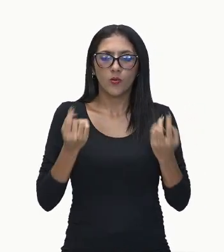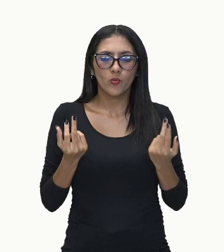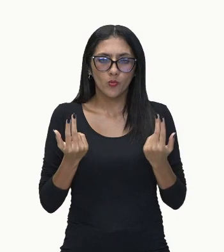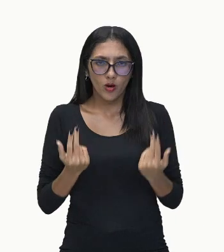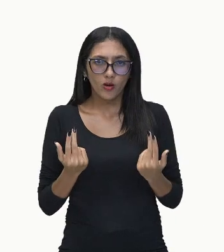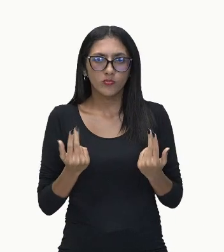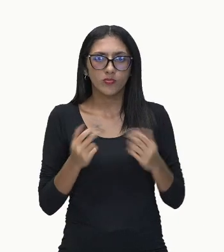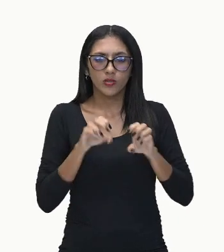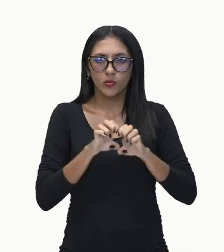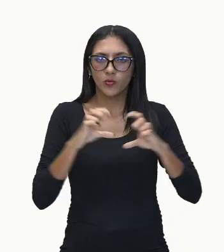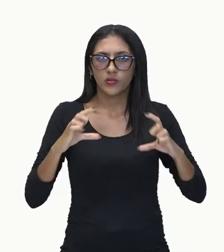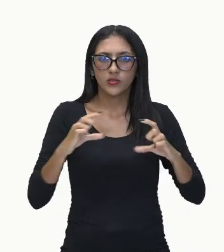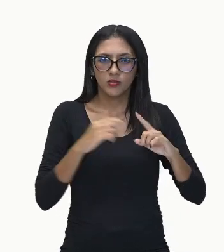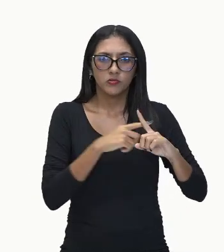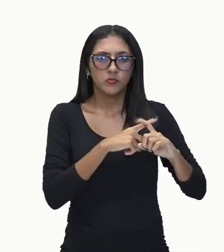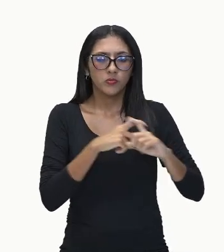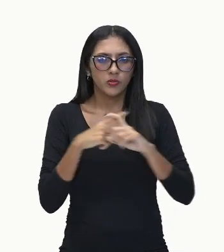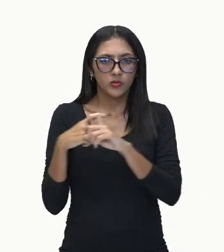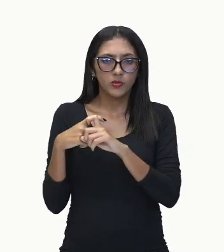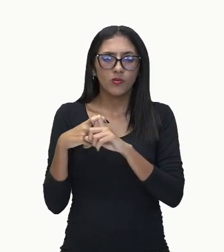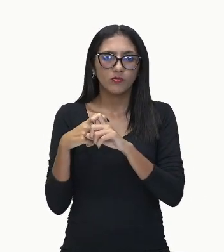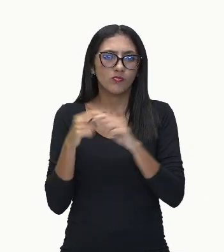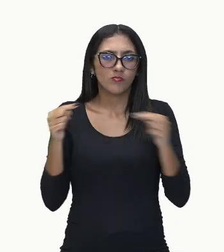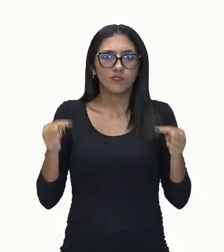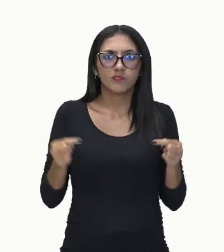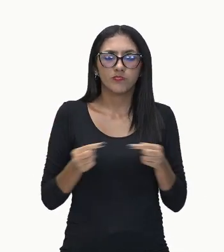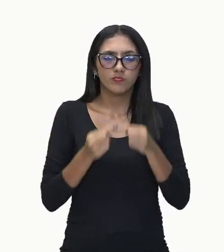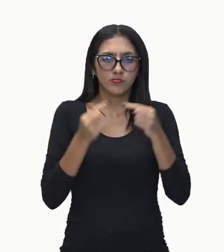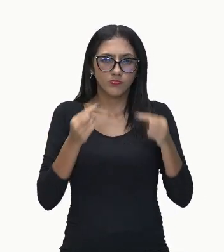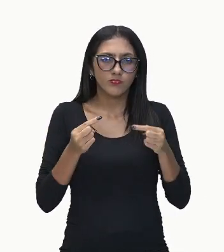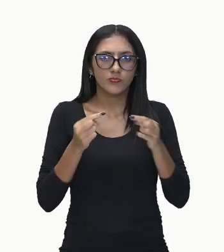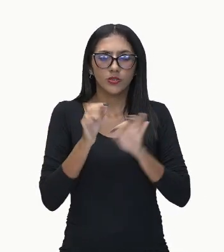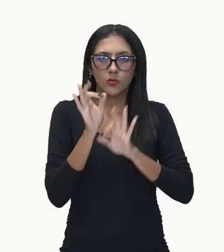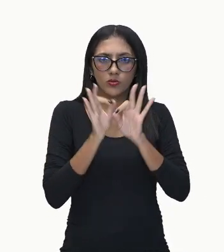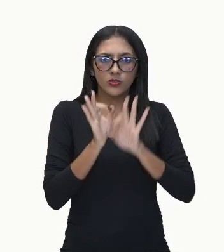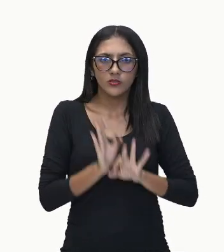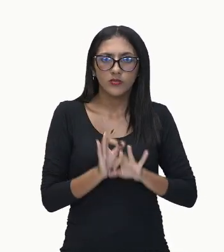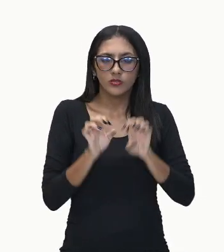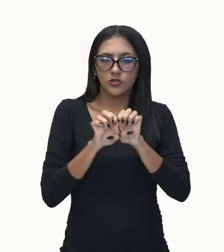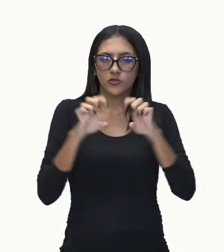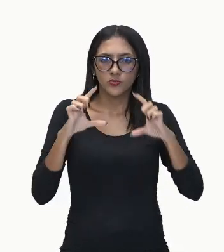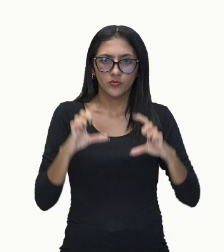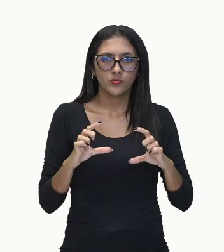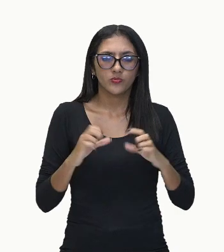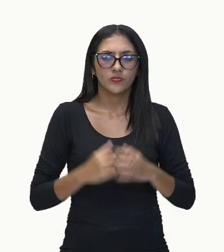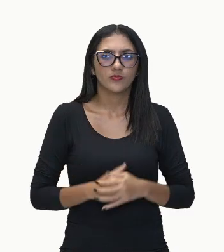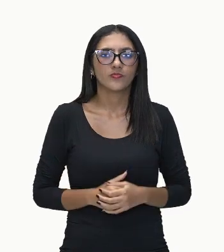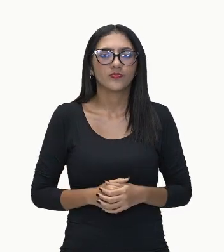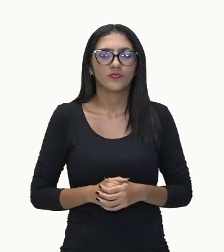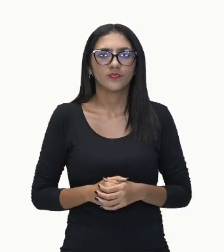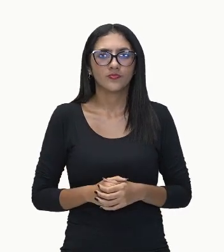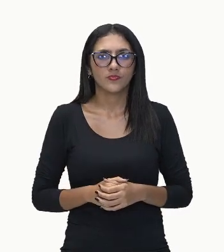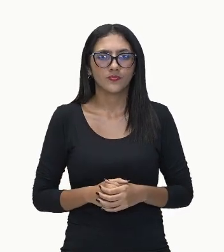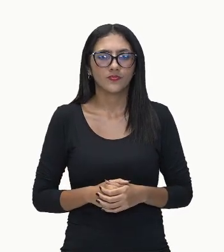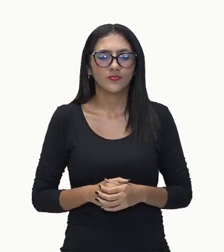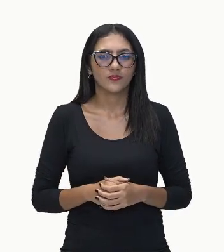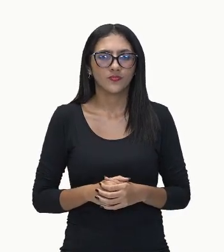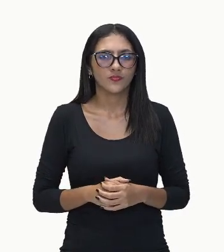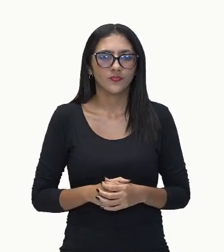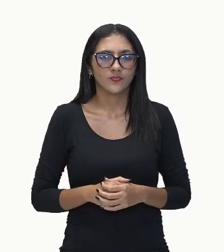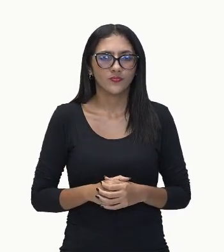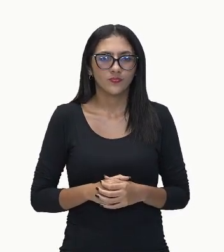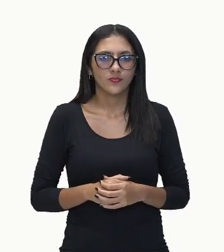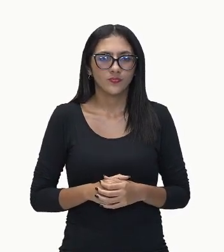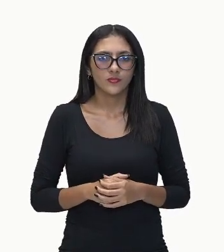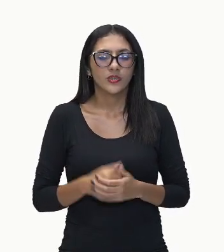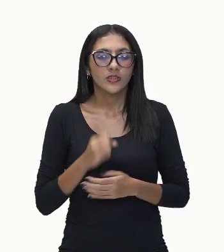equilíbrio né manter a veracidade aí da da situação da Igualdade Tudo bem então se eu acrescentei de um